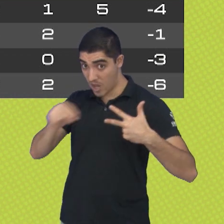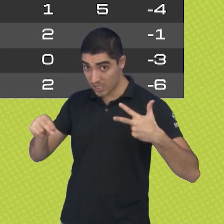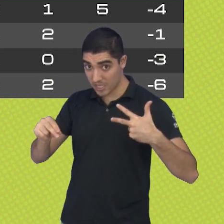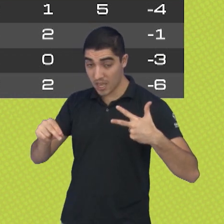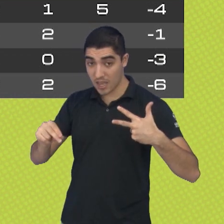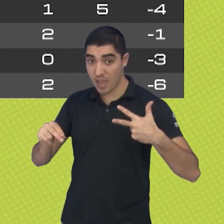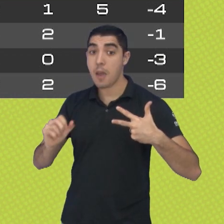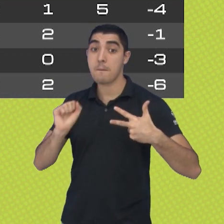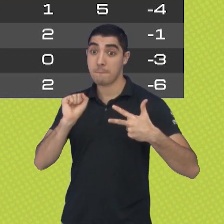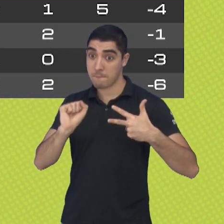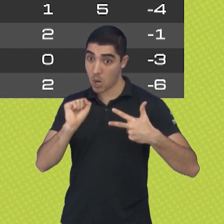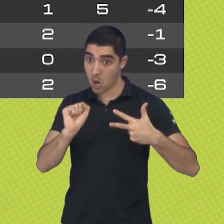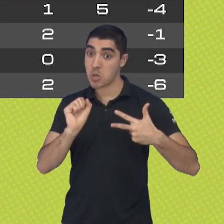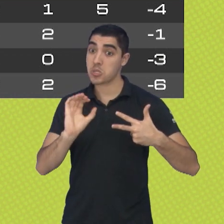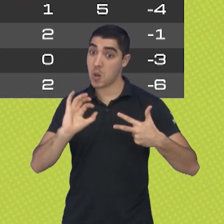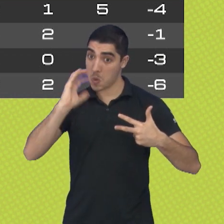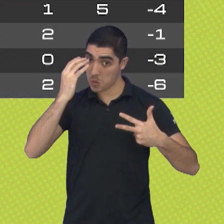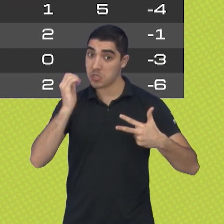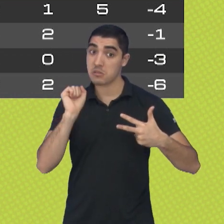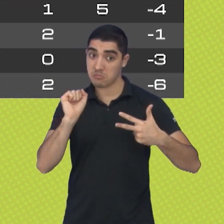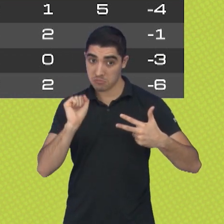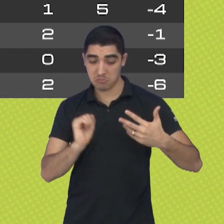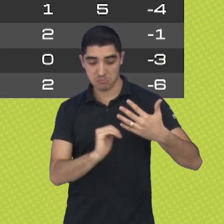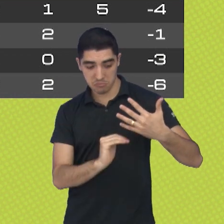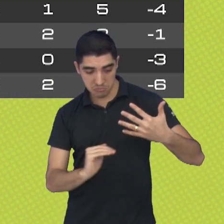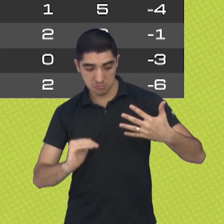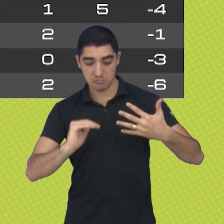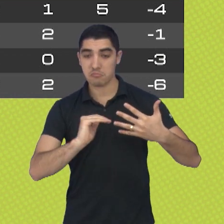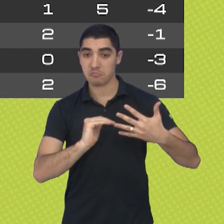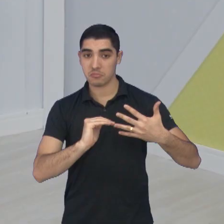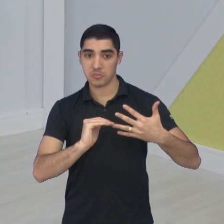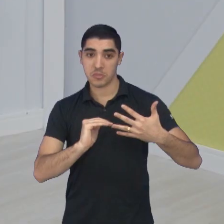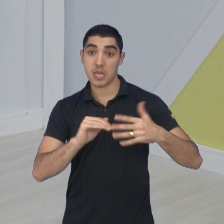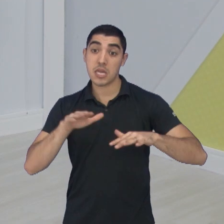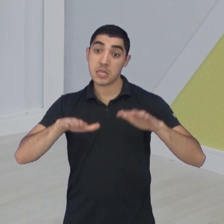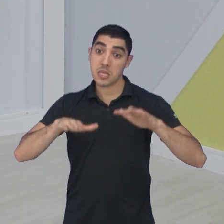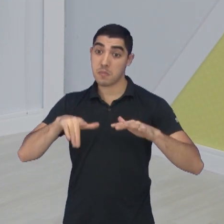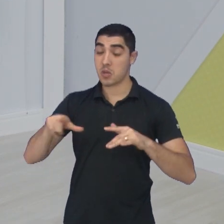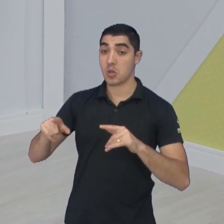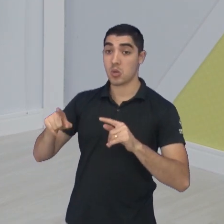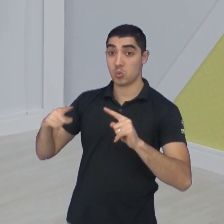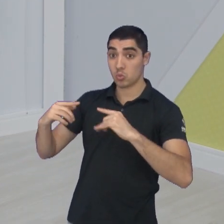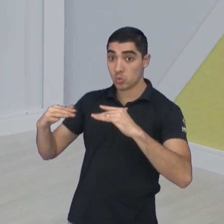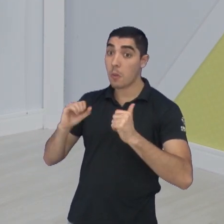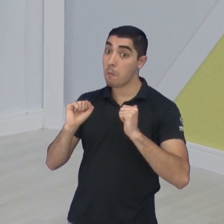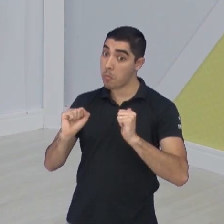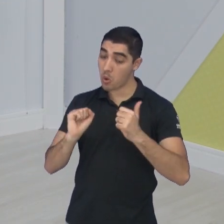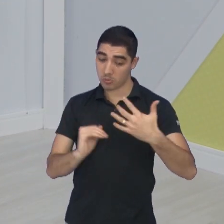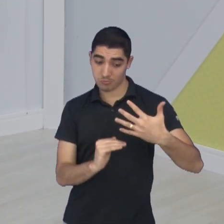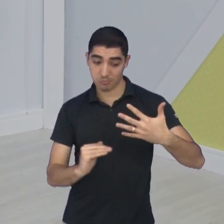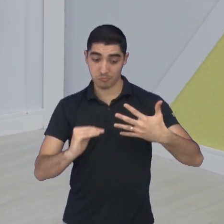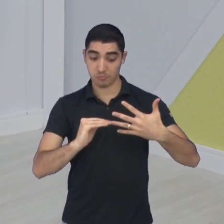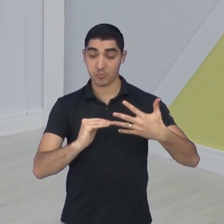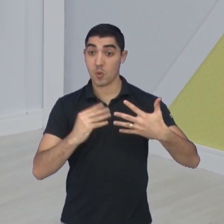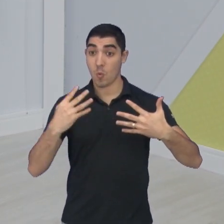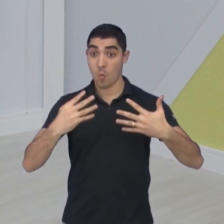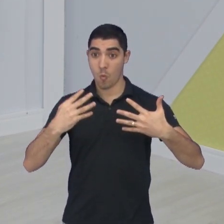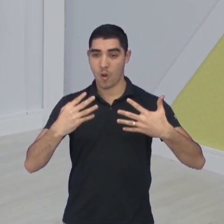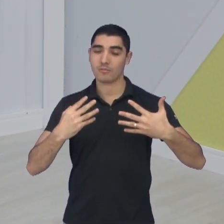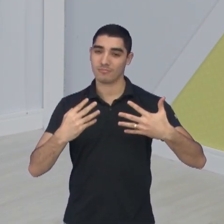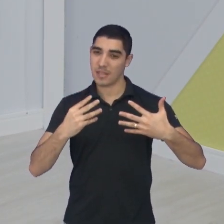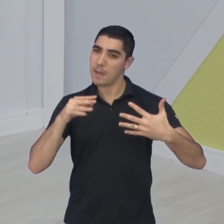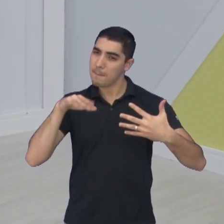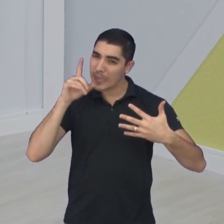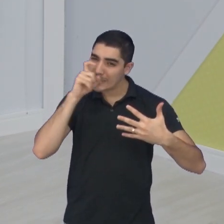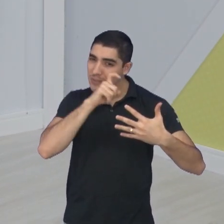de resultados, pode até, e dependendo do placar do jogo contra o Água Santa, pode até entrar no G4. É mais difícil por conta de